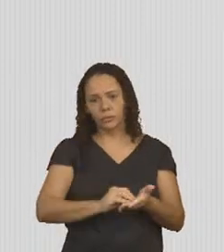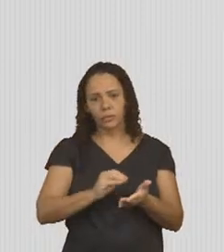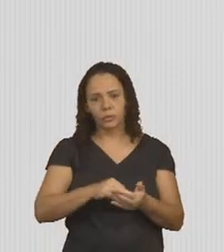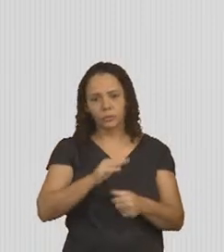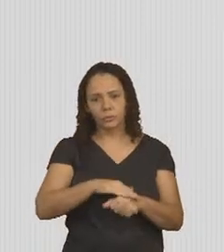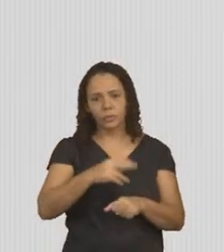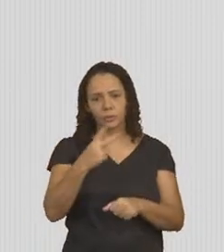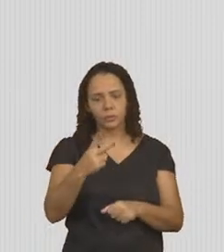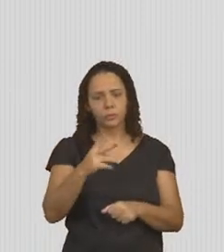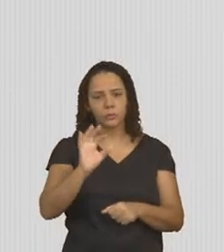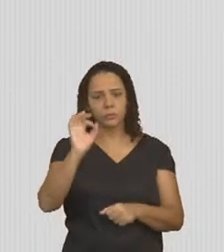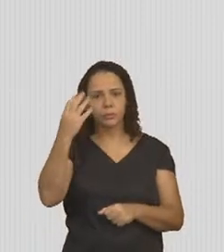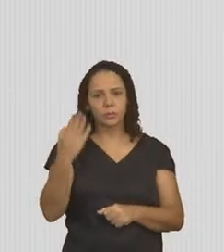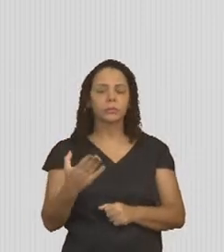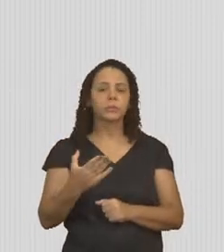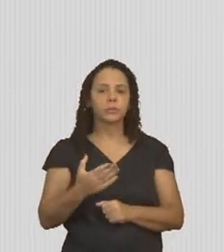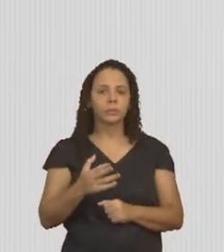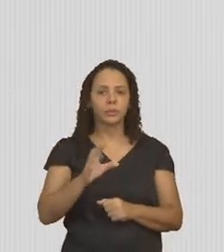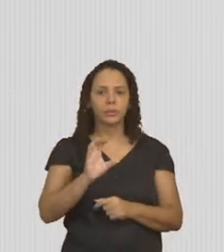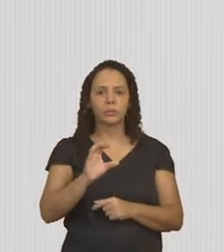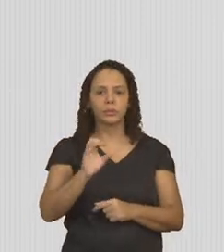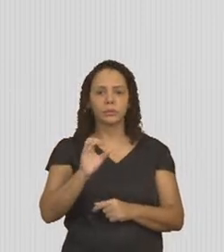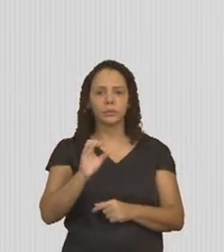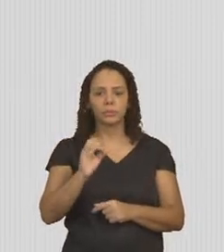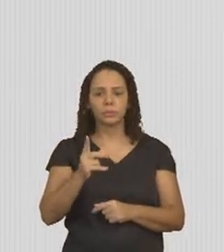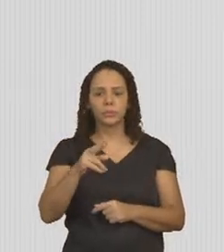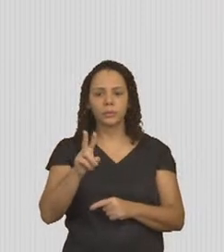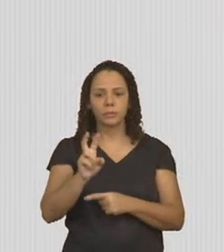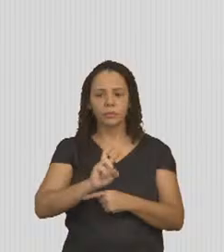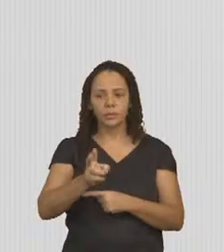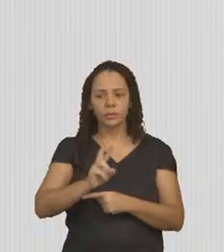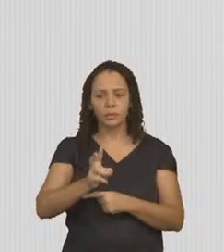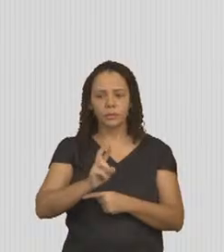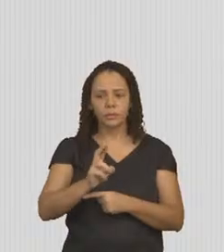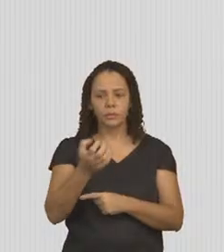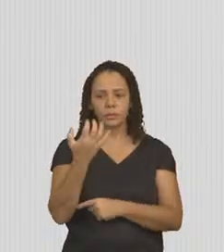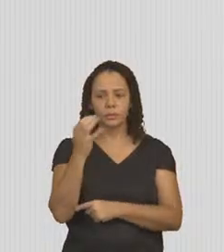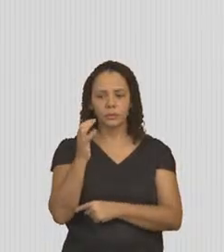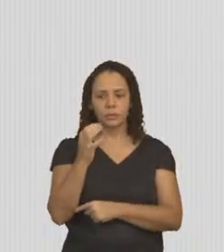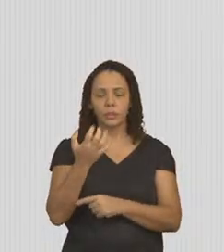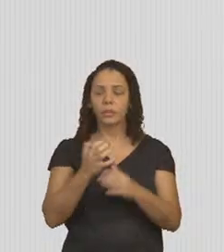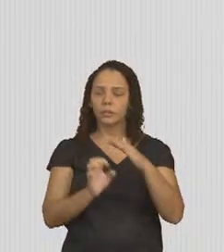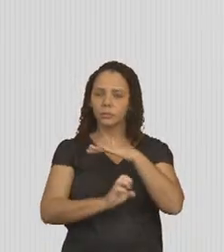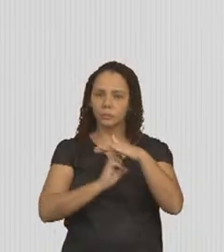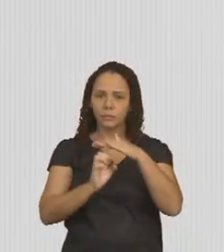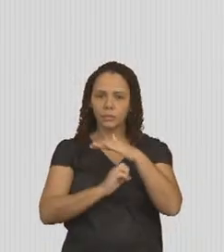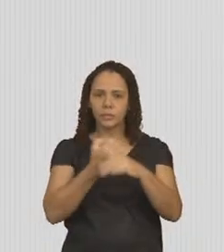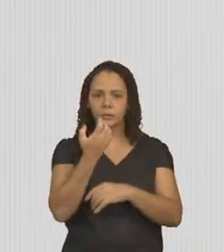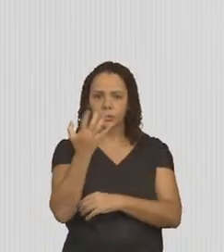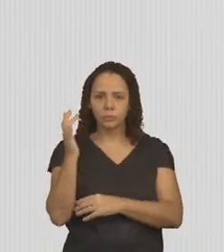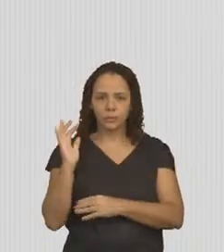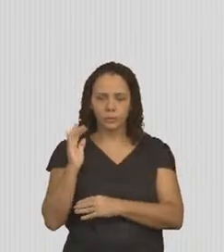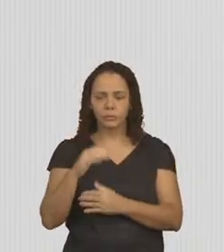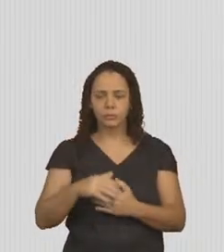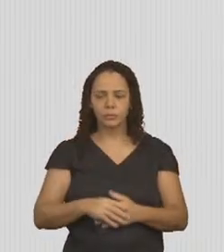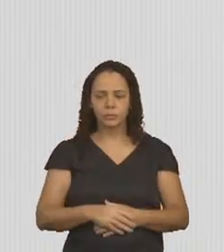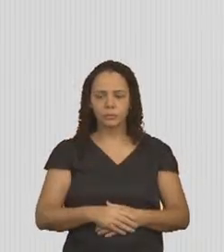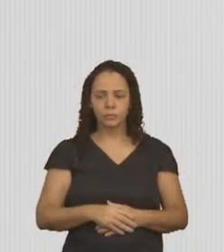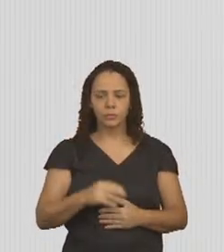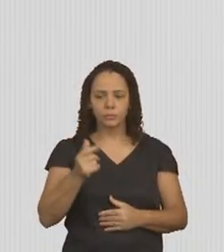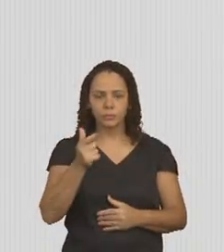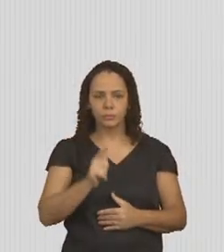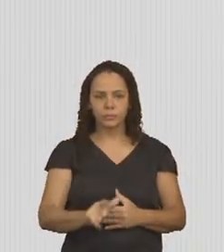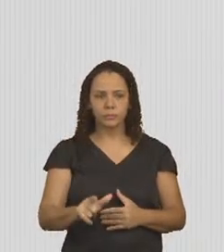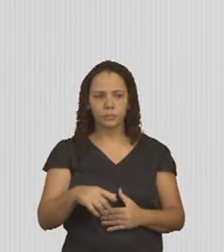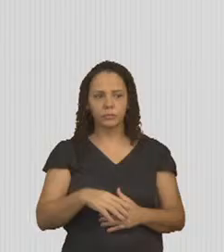instaurada essa CPI e a gente consiga, de fato, fiscalizar a ambiental. Mas passando direto para os temas, você pode passar, por favor, para o próximo slide?